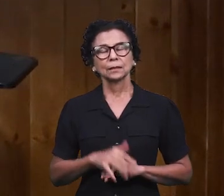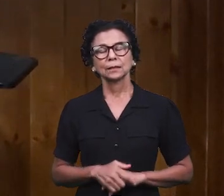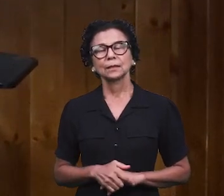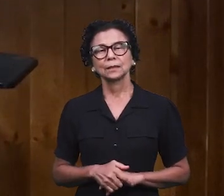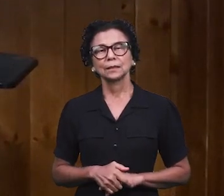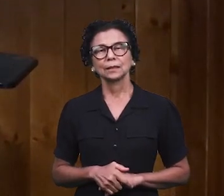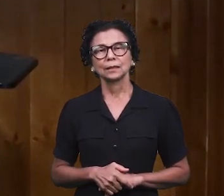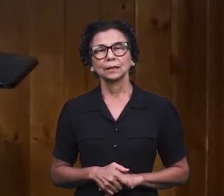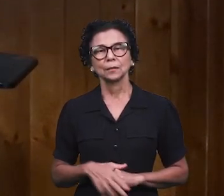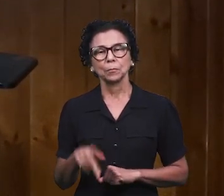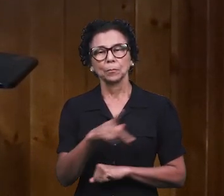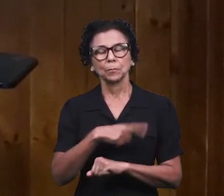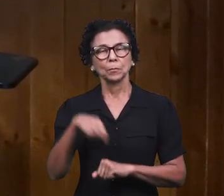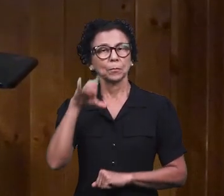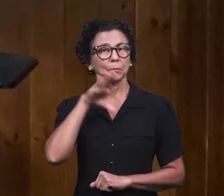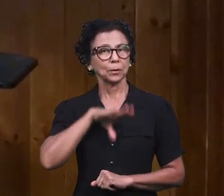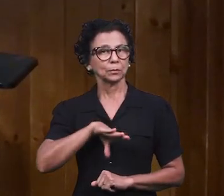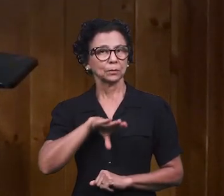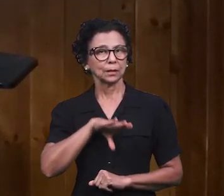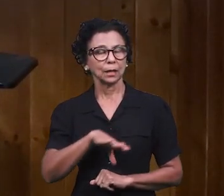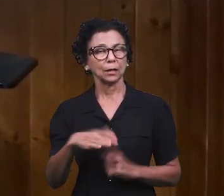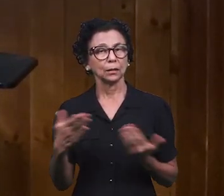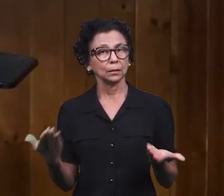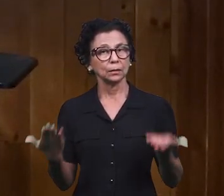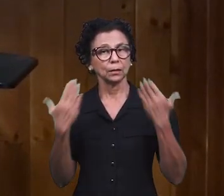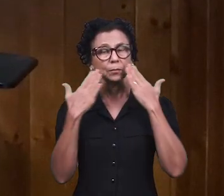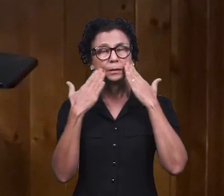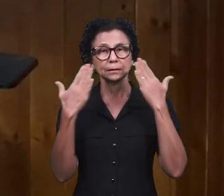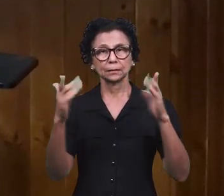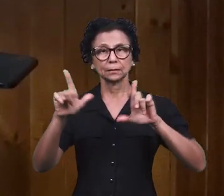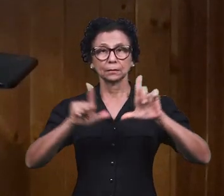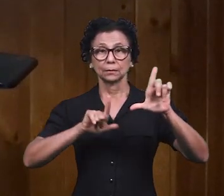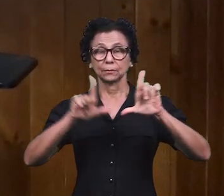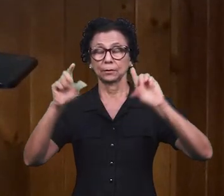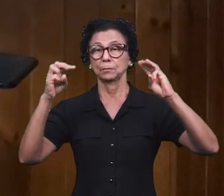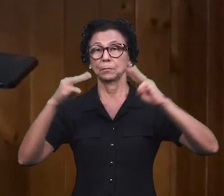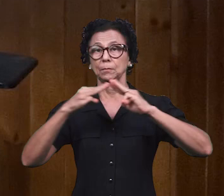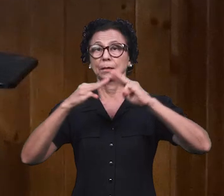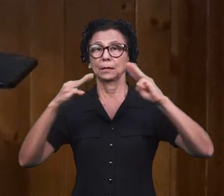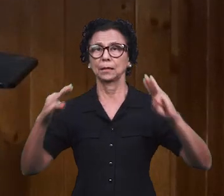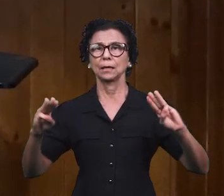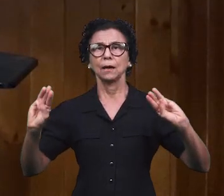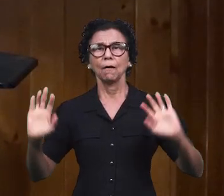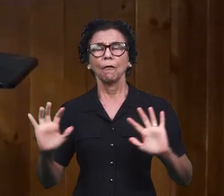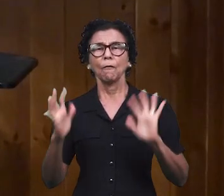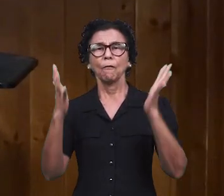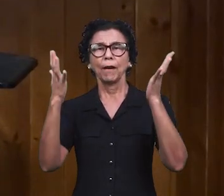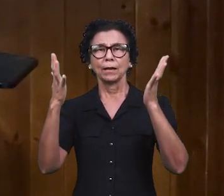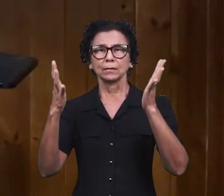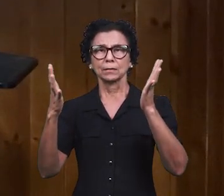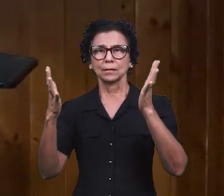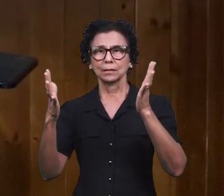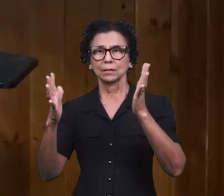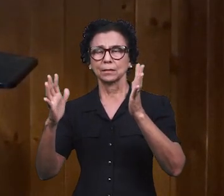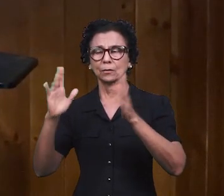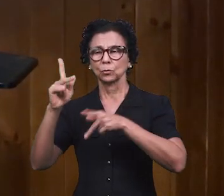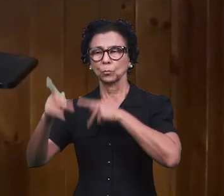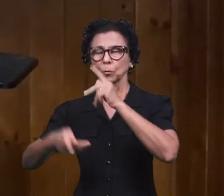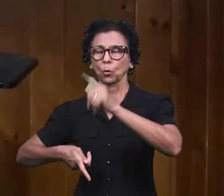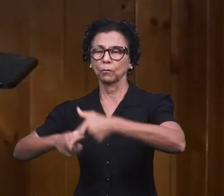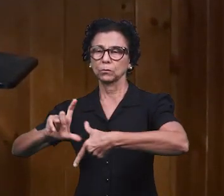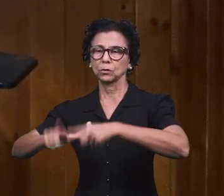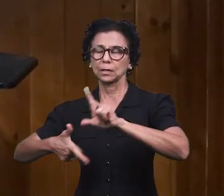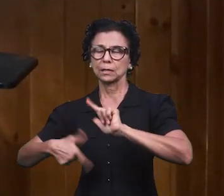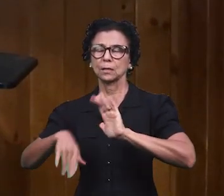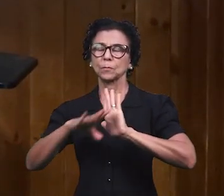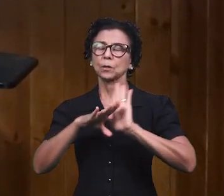de Portugal e vamos apresentar na TV Manaim as festas de Israel. Será um programa